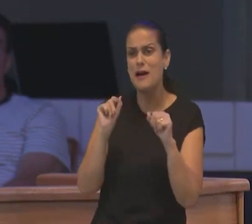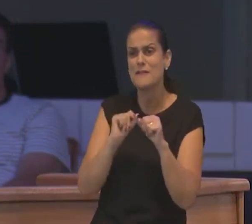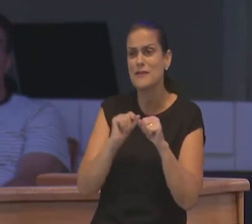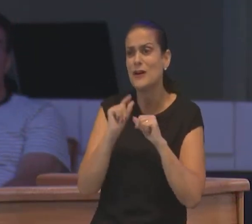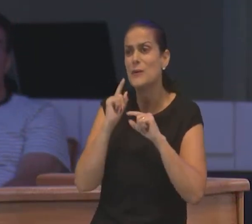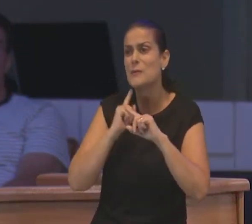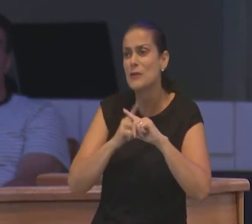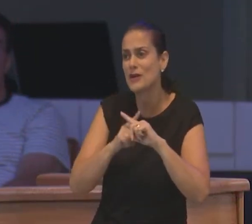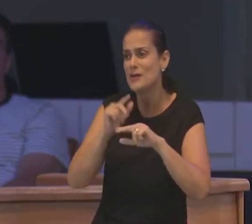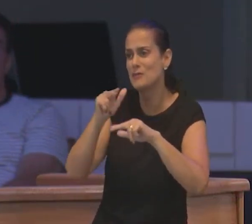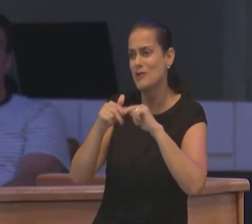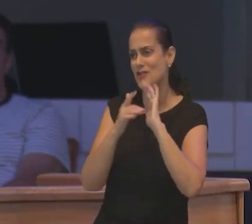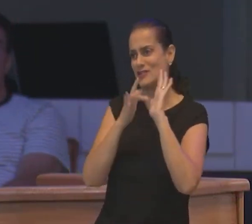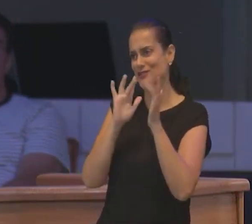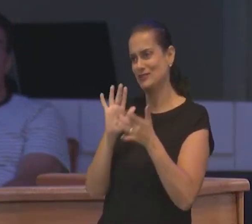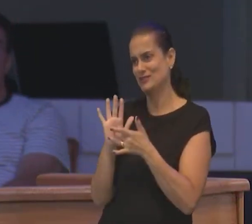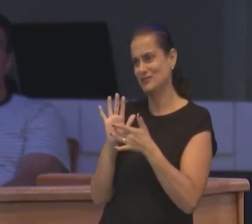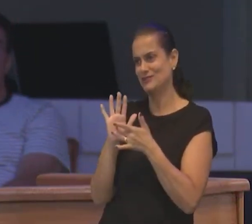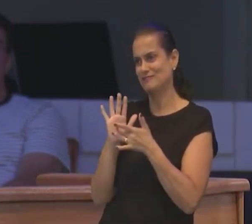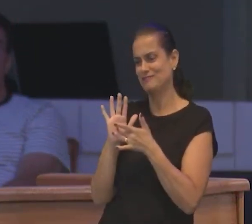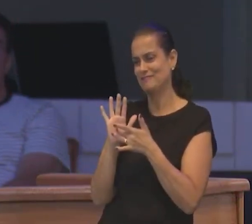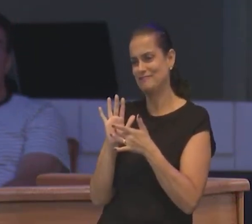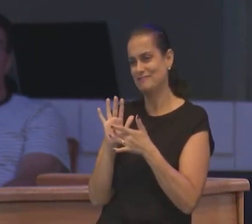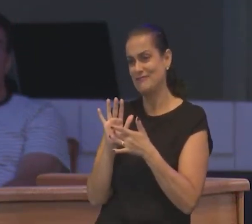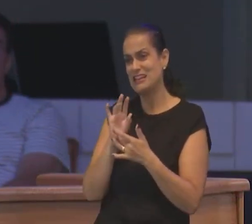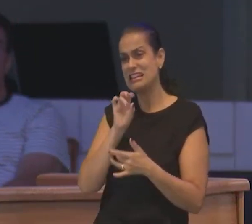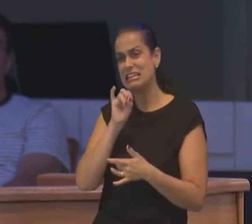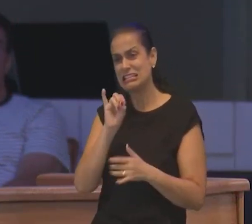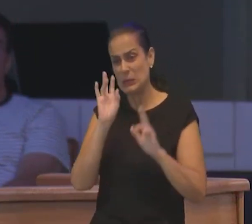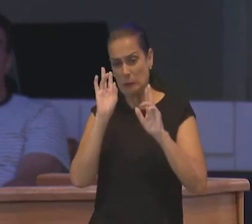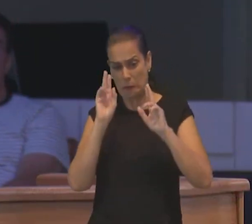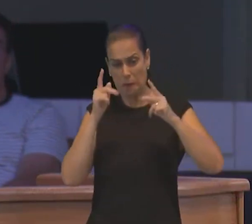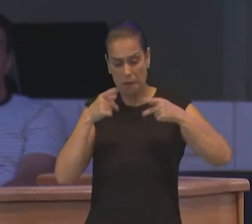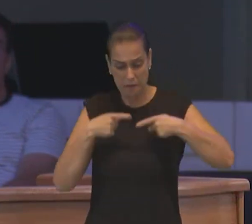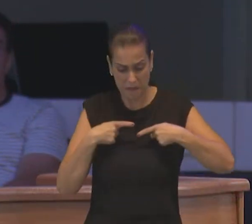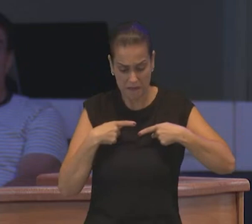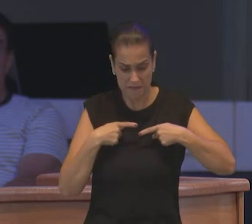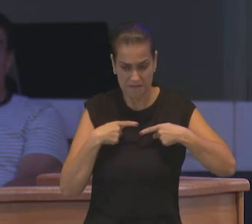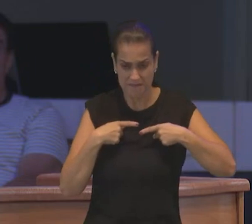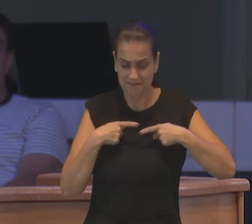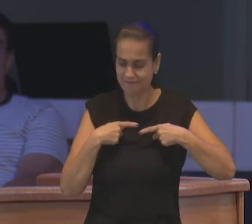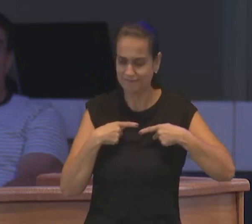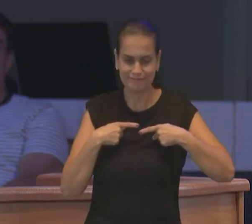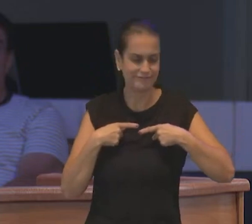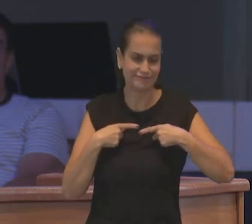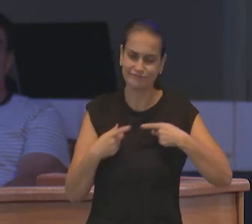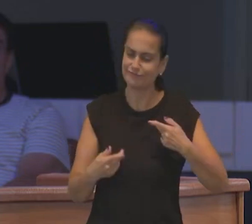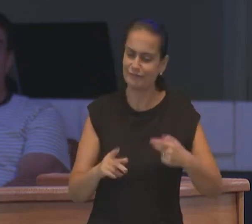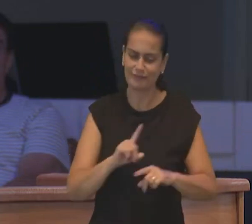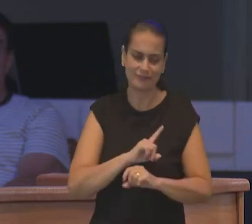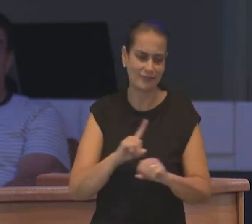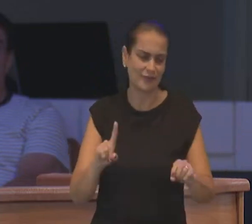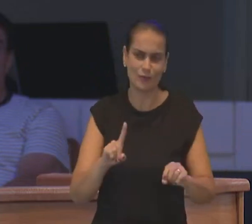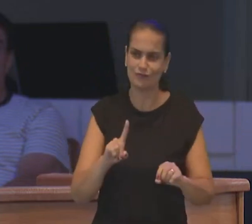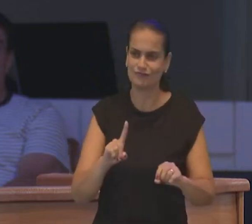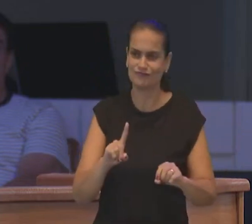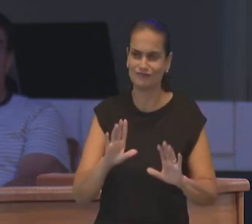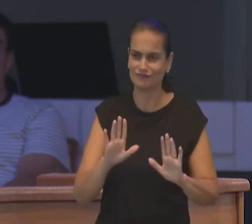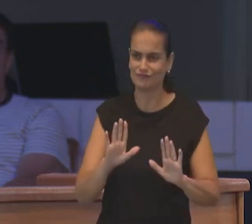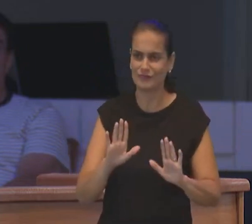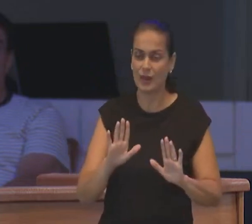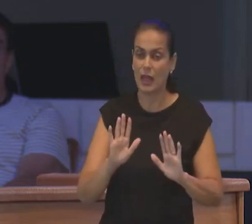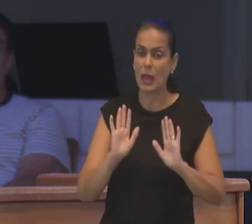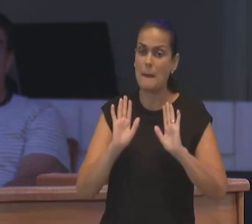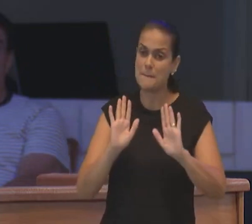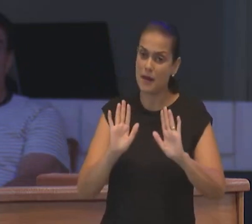porque é por Jesus. Se fosse para mim mesmo, não faria. Pode passar.